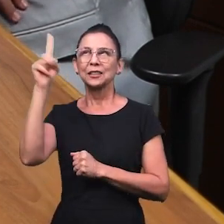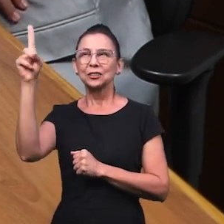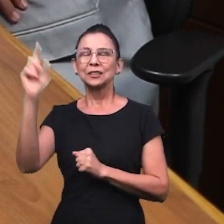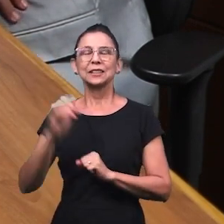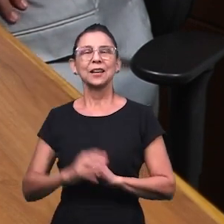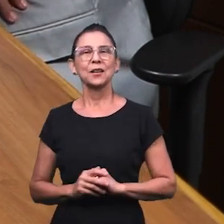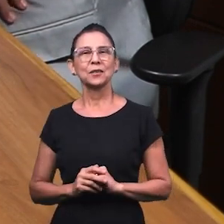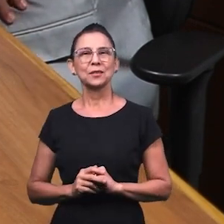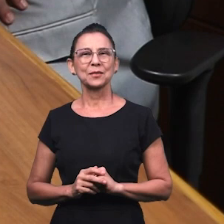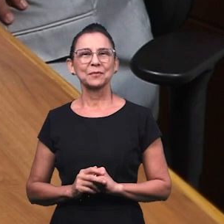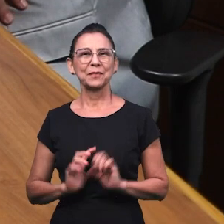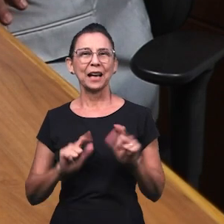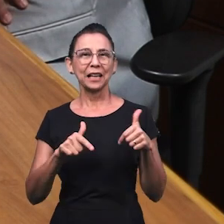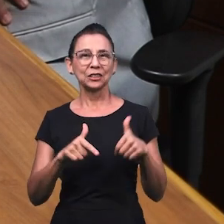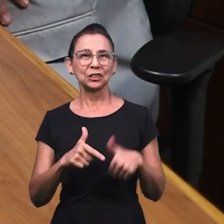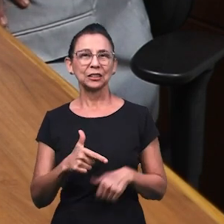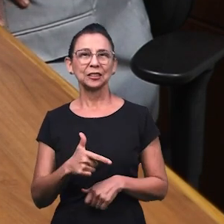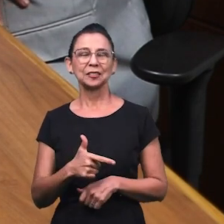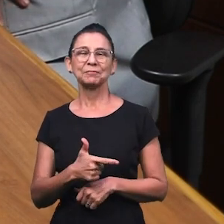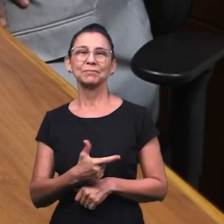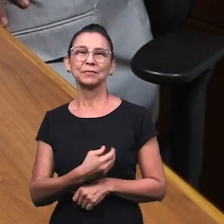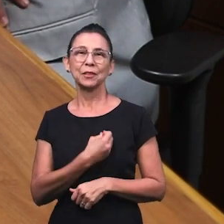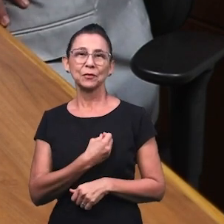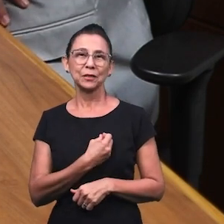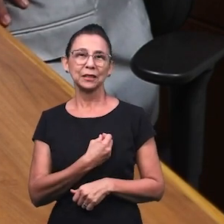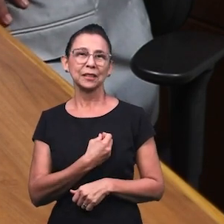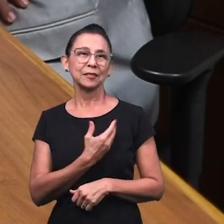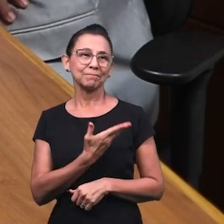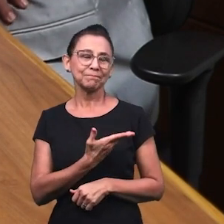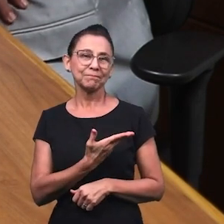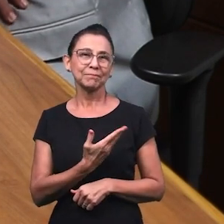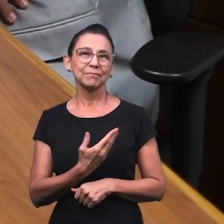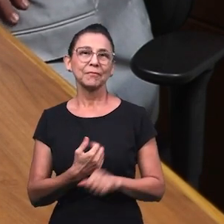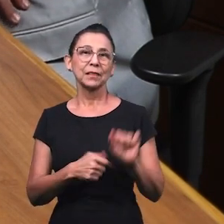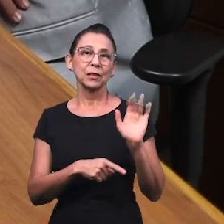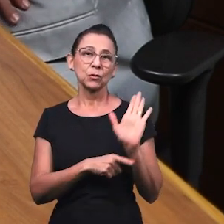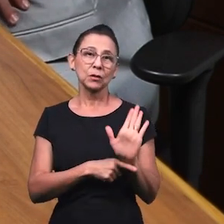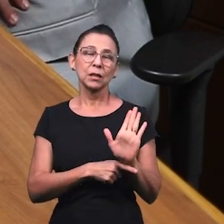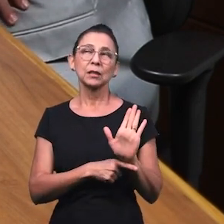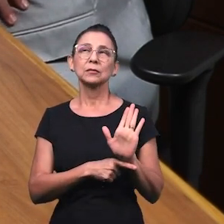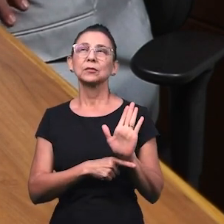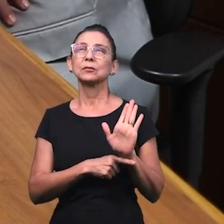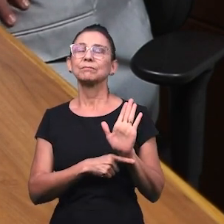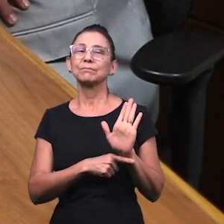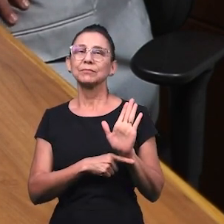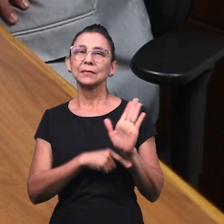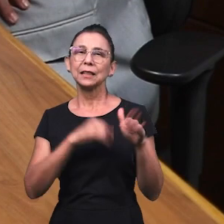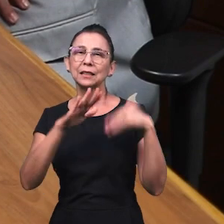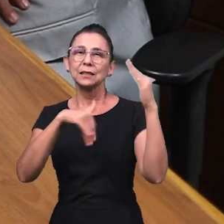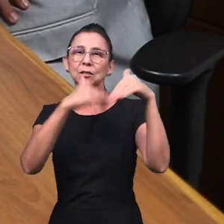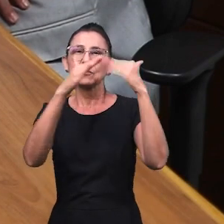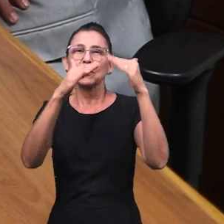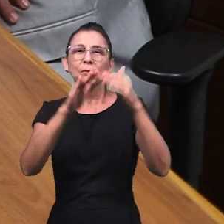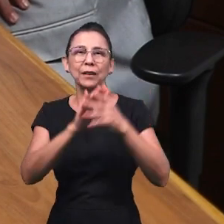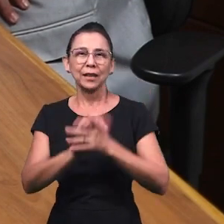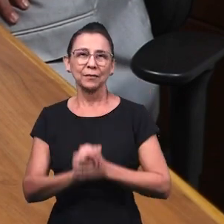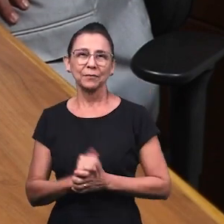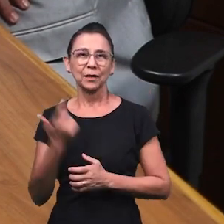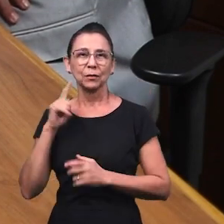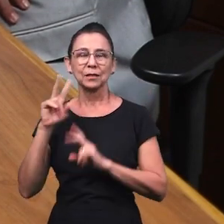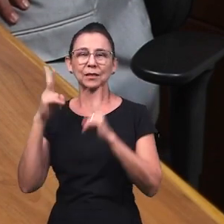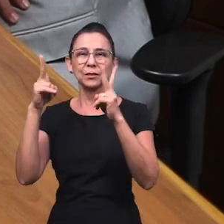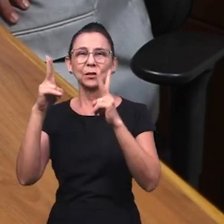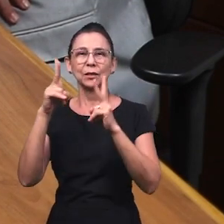vida de um servo dele, ajudando, né, abrindo portas, criando condições